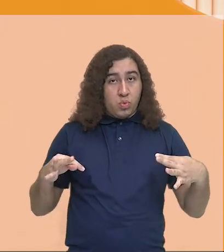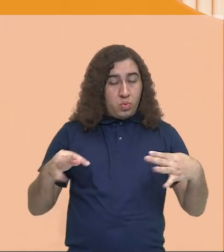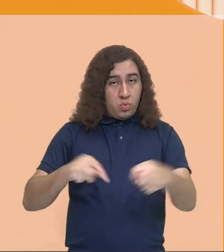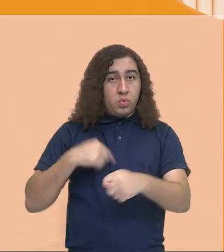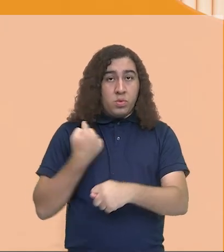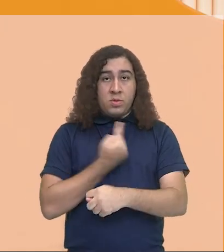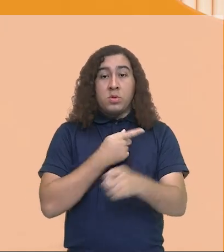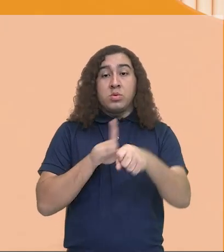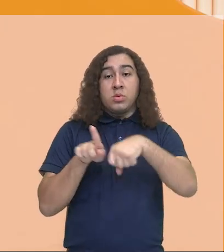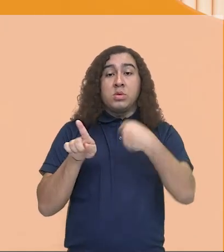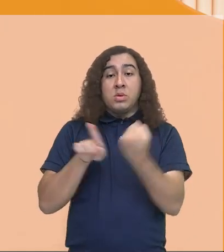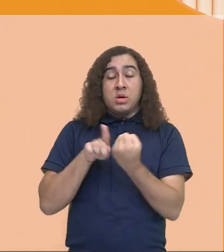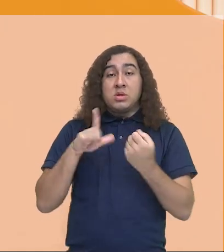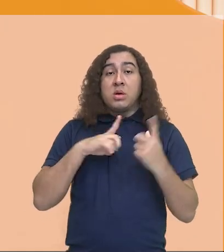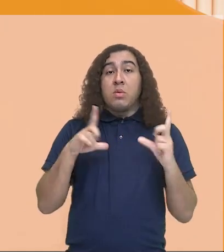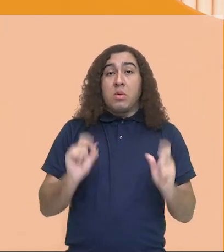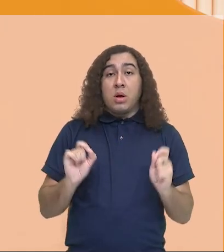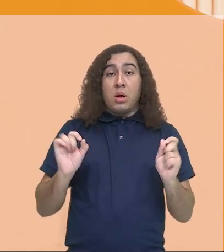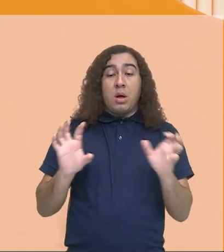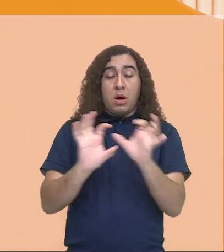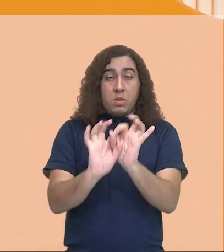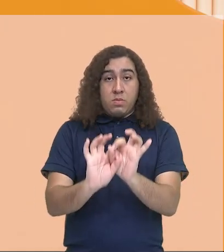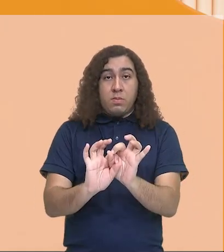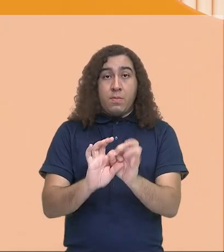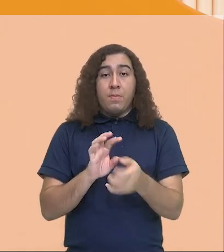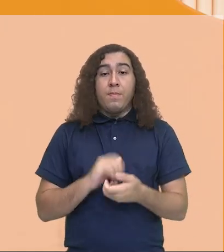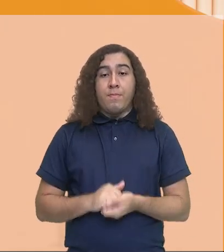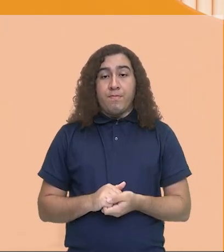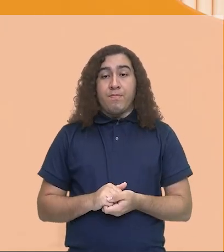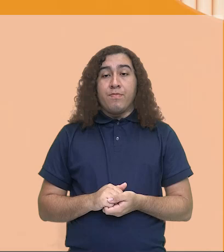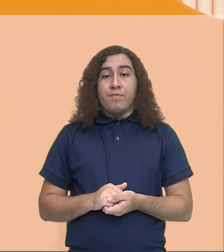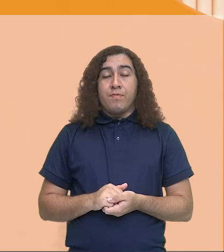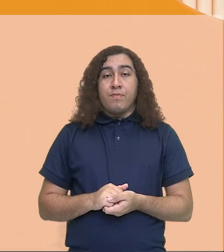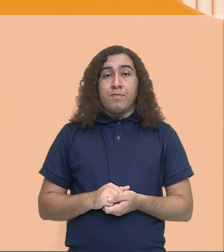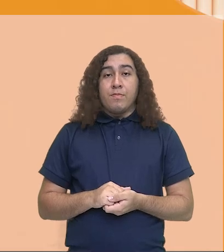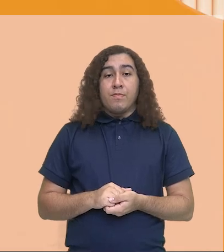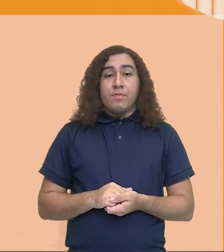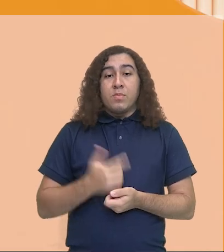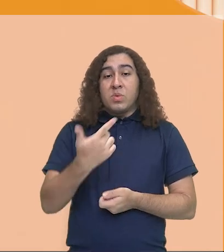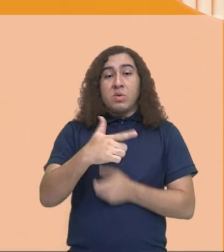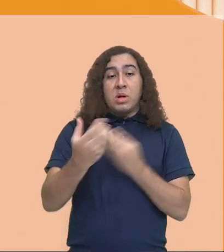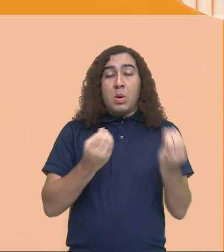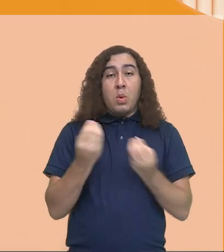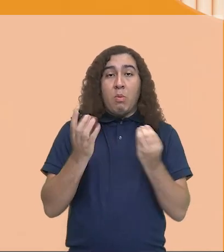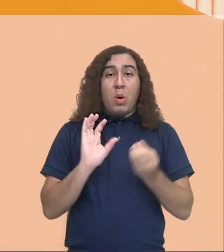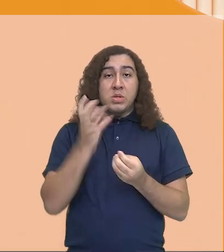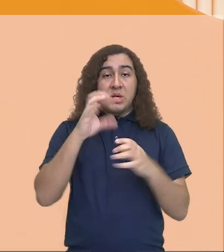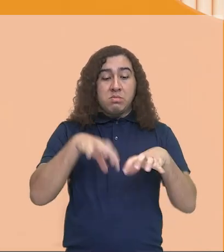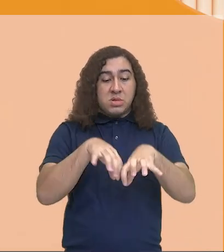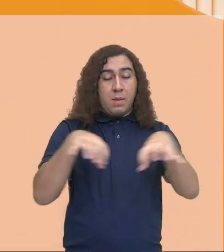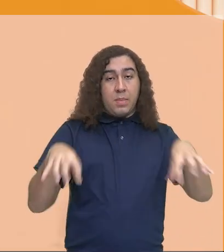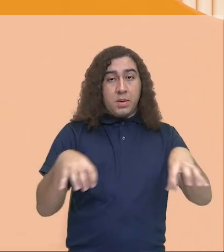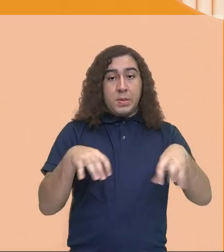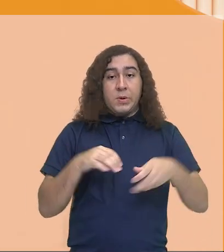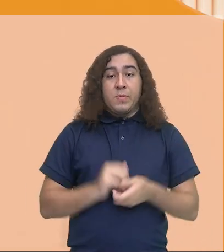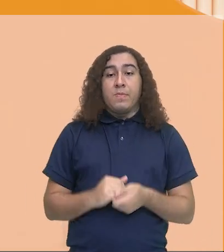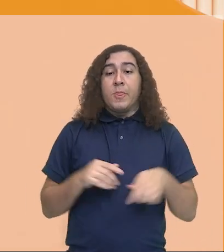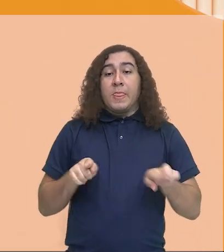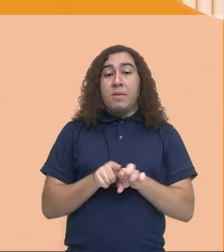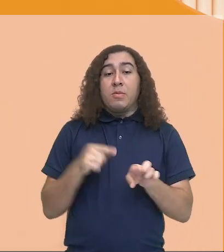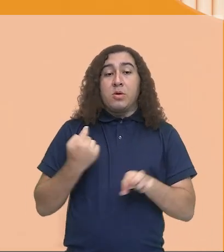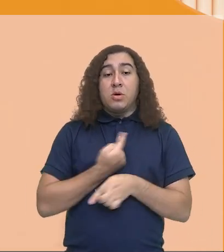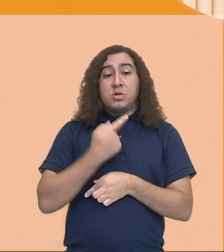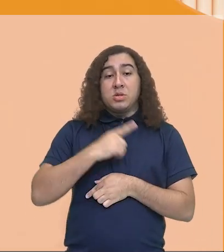nossa sociedade está interligado, nada existe isoladamente. E, para termos